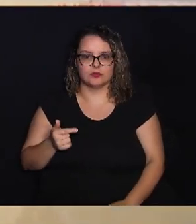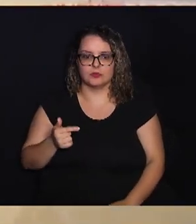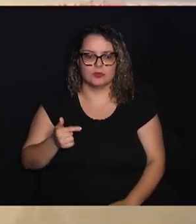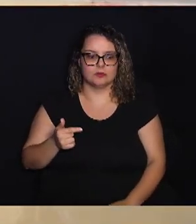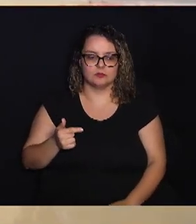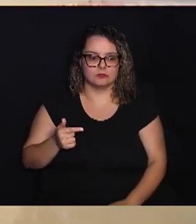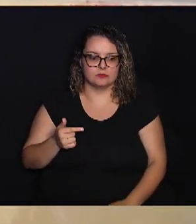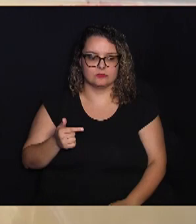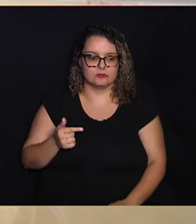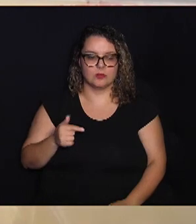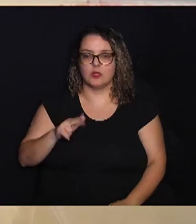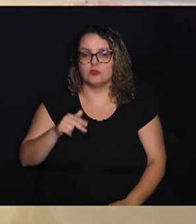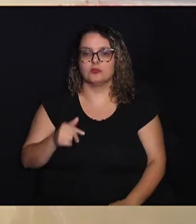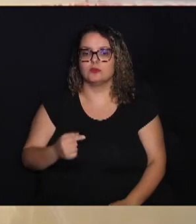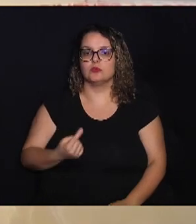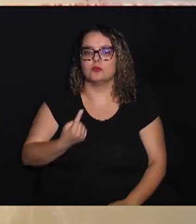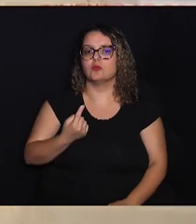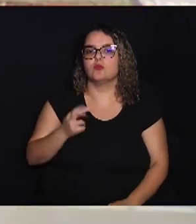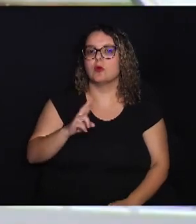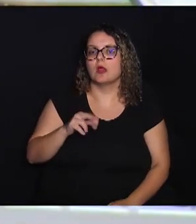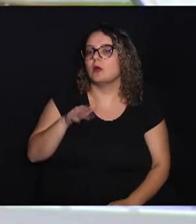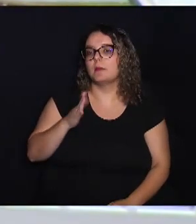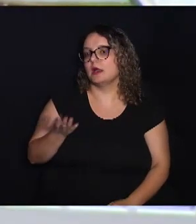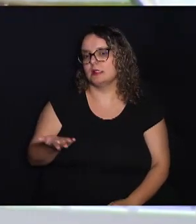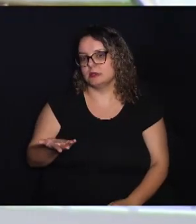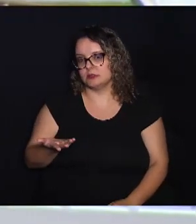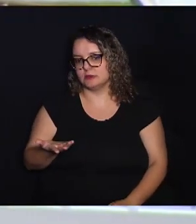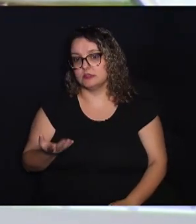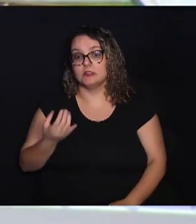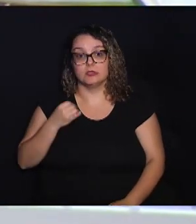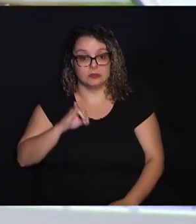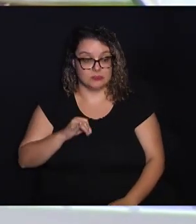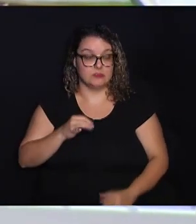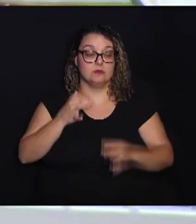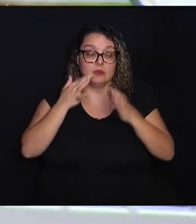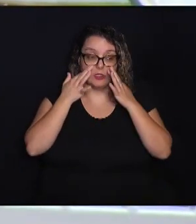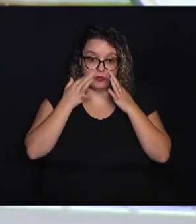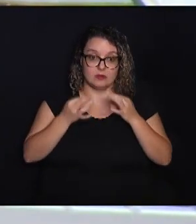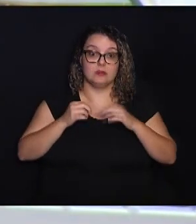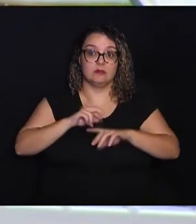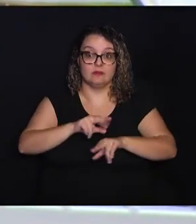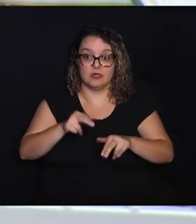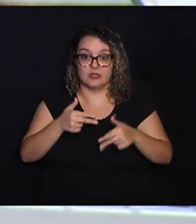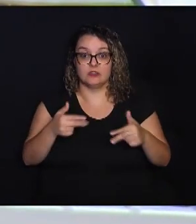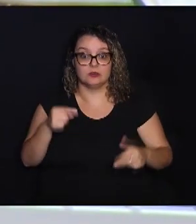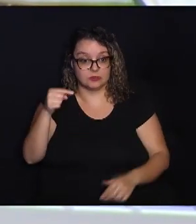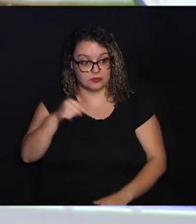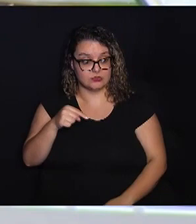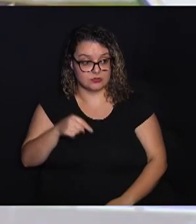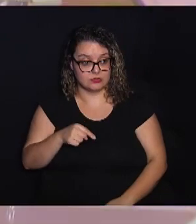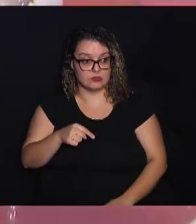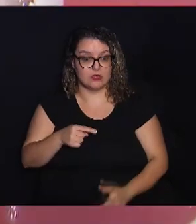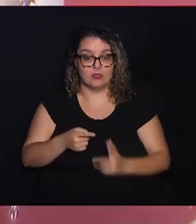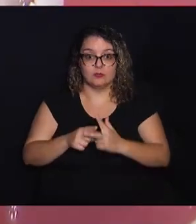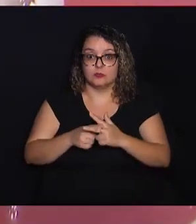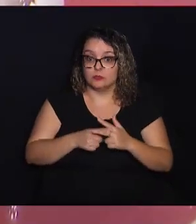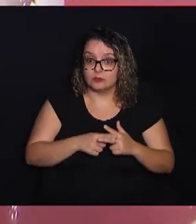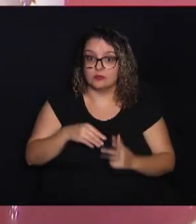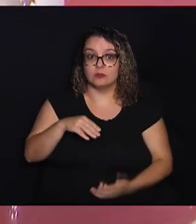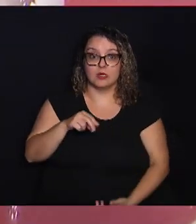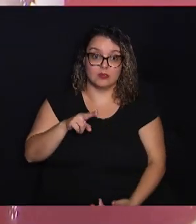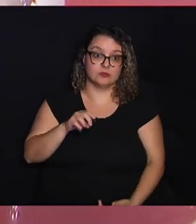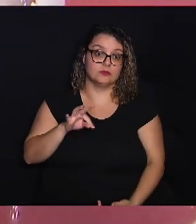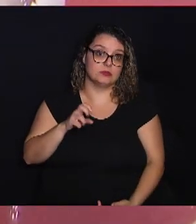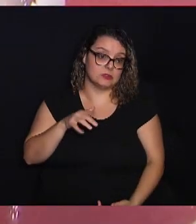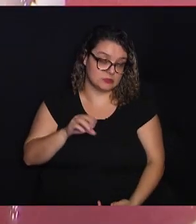eu nunca tirei 1 centavo da loja. E se você prestar atenção, tem muita coisa que manutenção, é uma coisa que você não pode